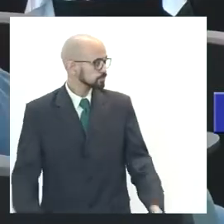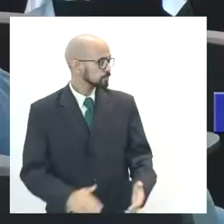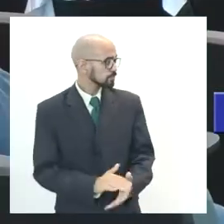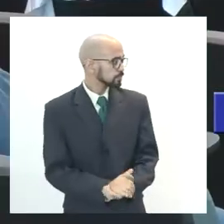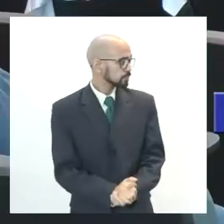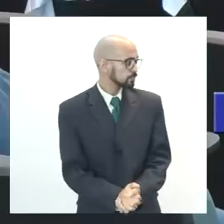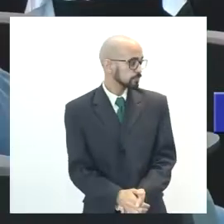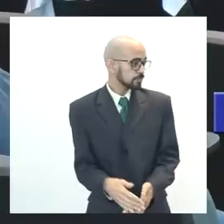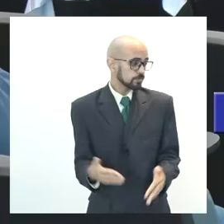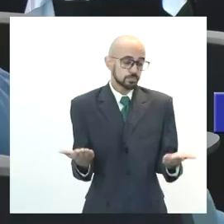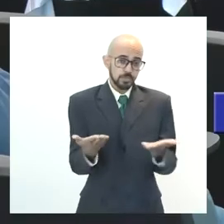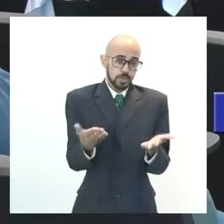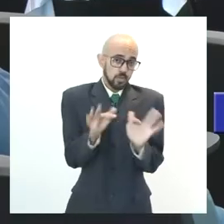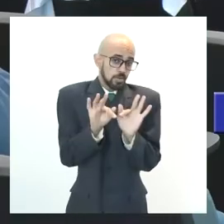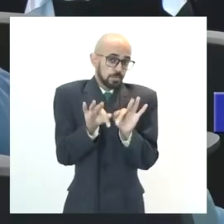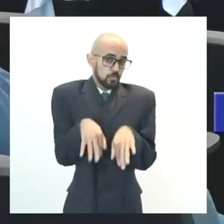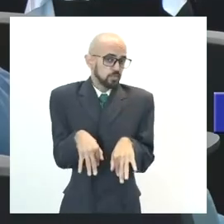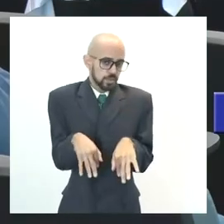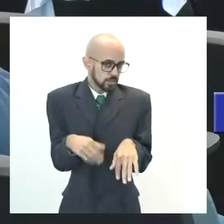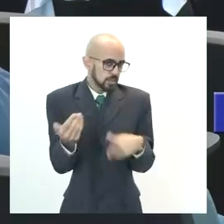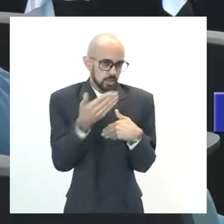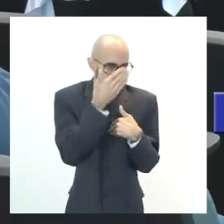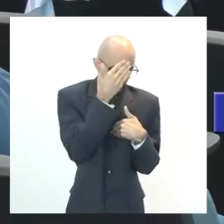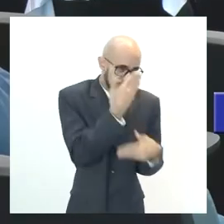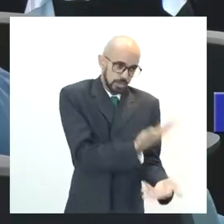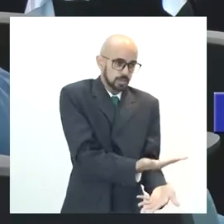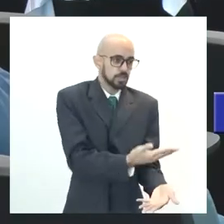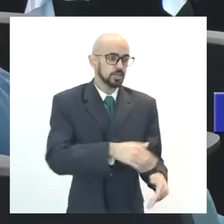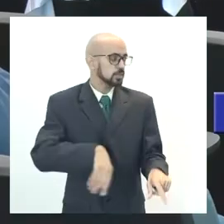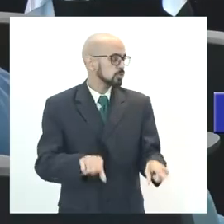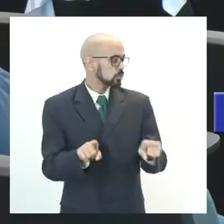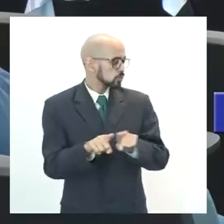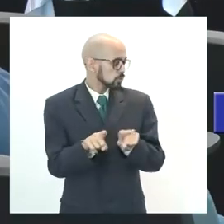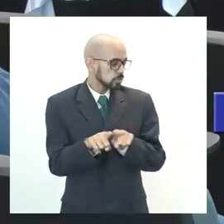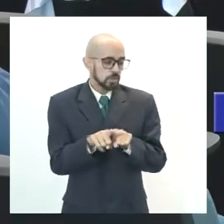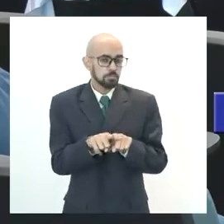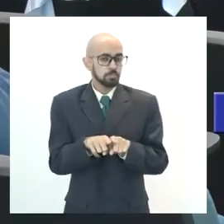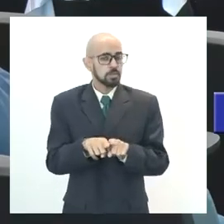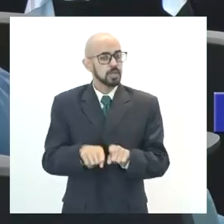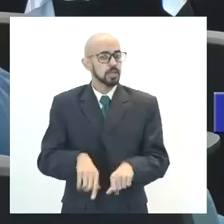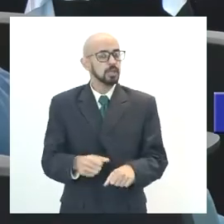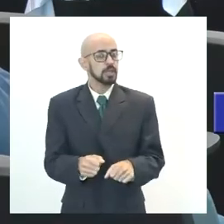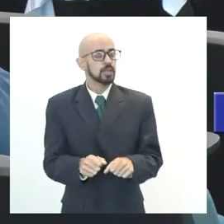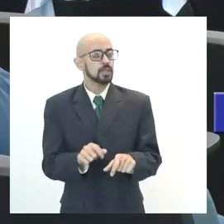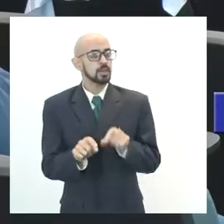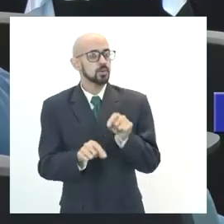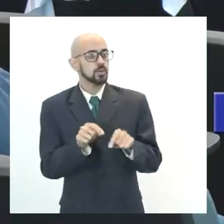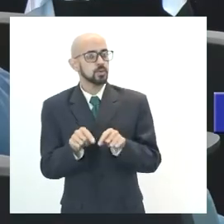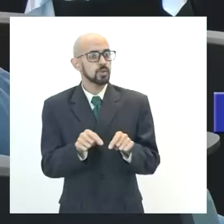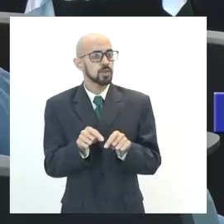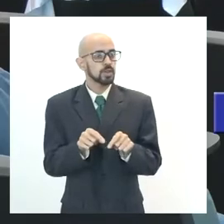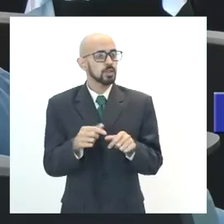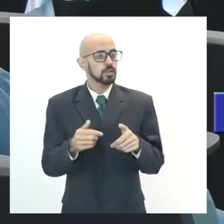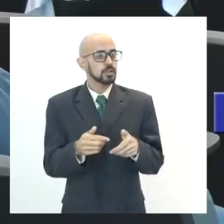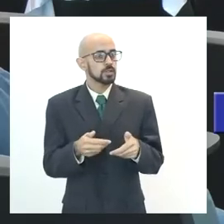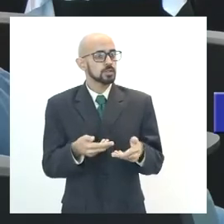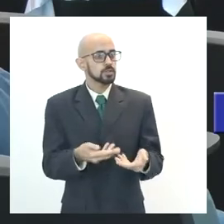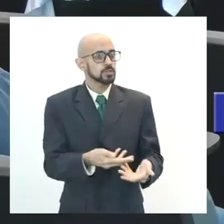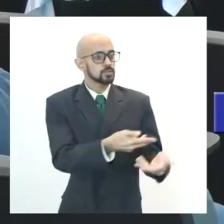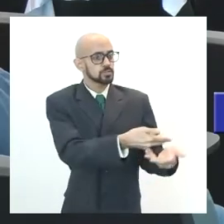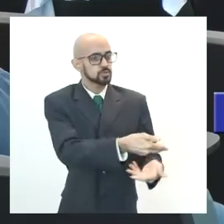formar a última mesa agradecendo já expulsando Hoje os que estão chamando